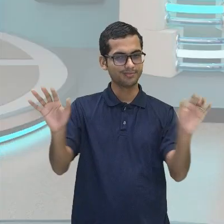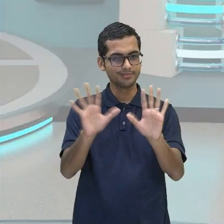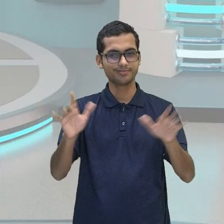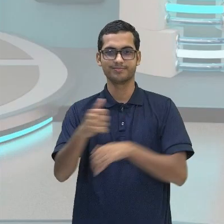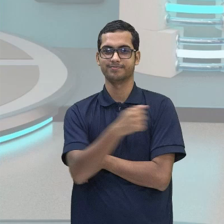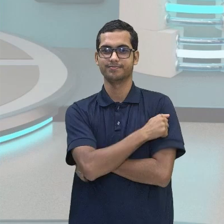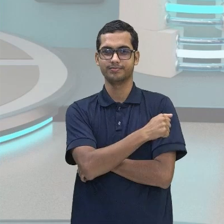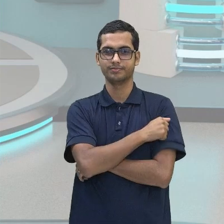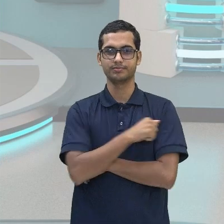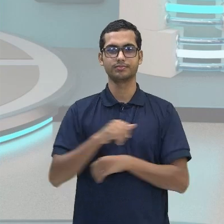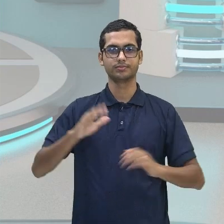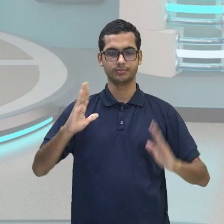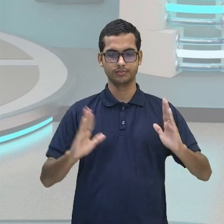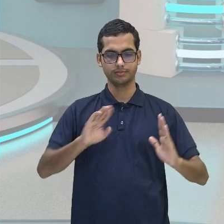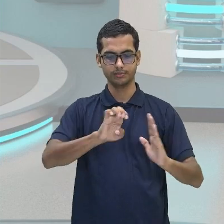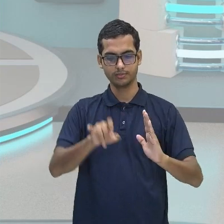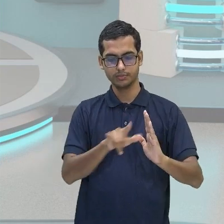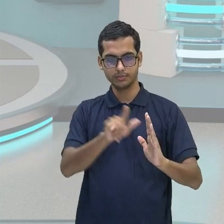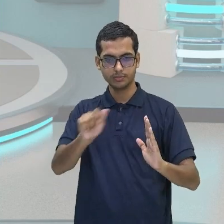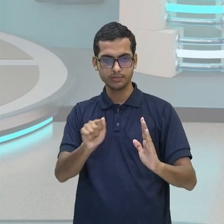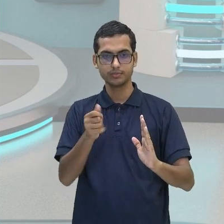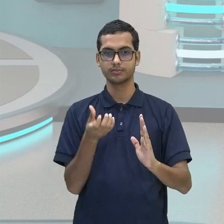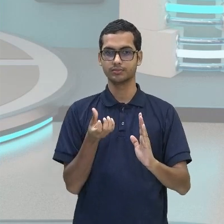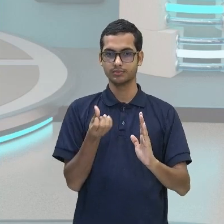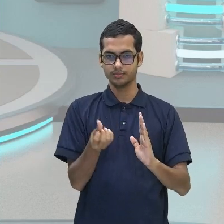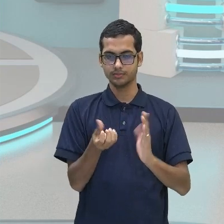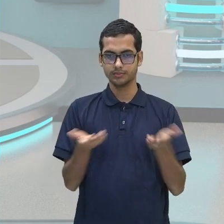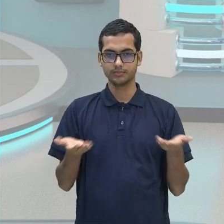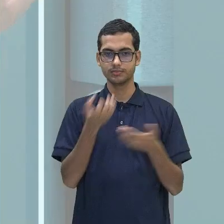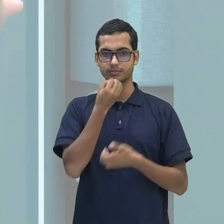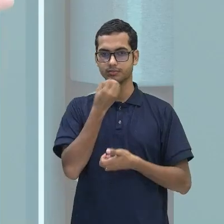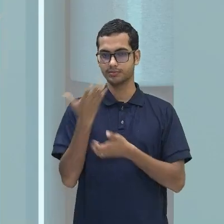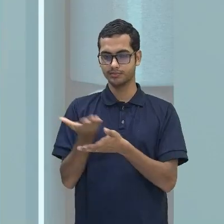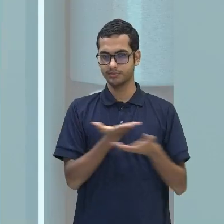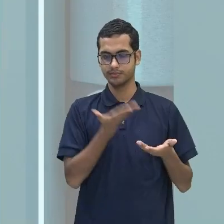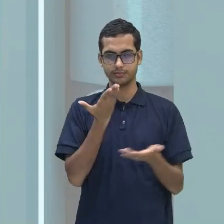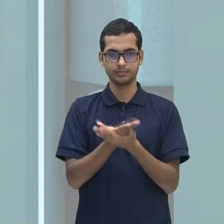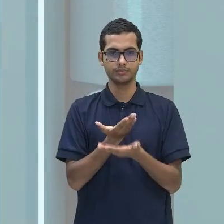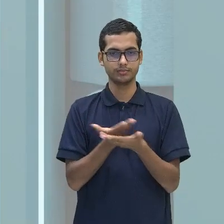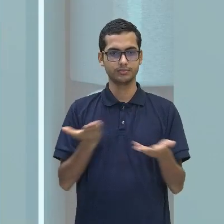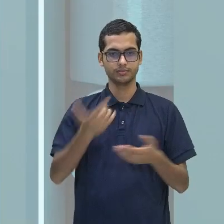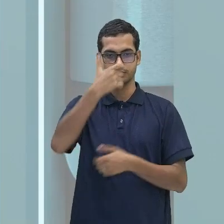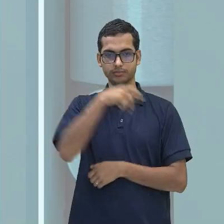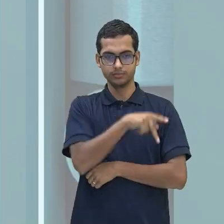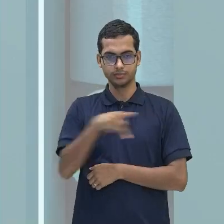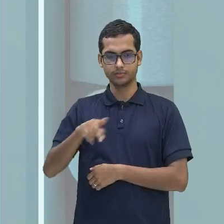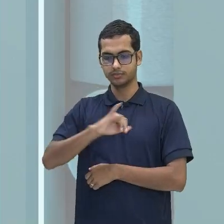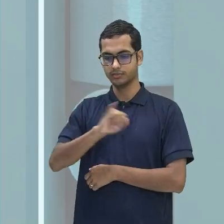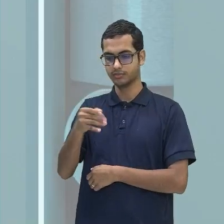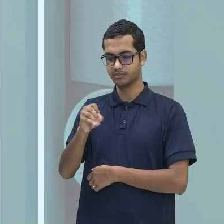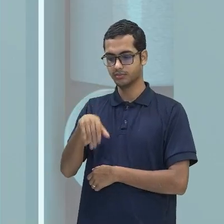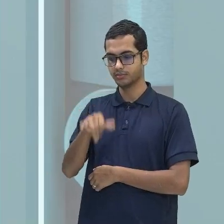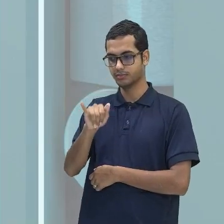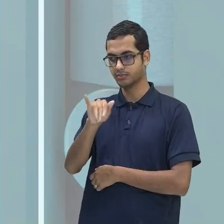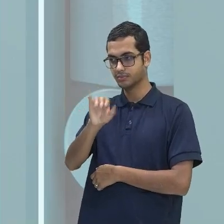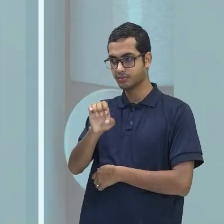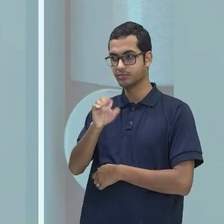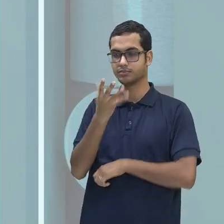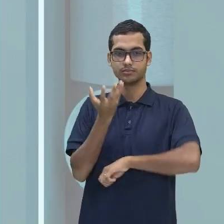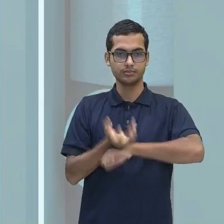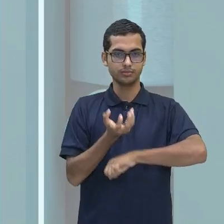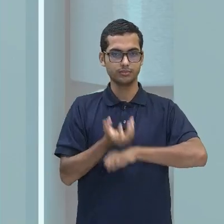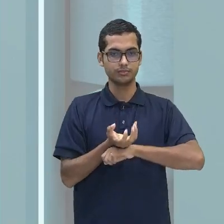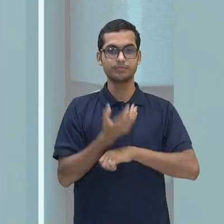estudantes da EJA, sexta etapa, sejam muito bem-vindos. Eu sou a professora Joyce Martins, do componente curricular de